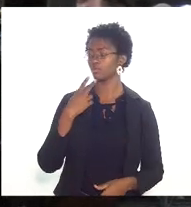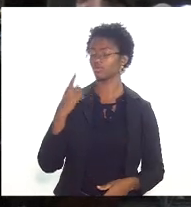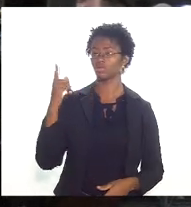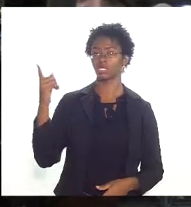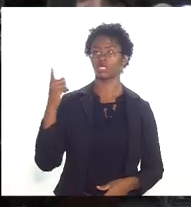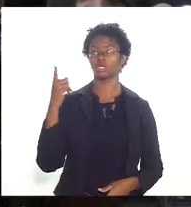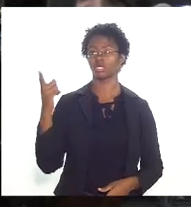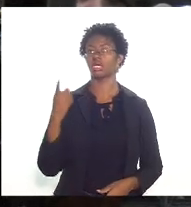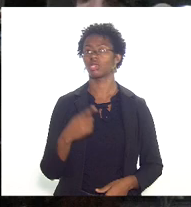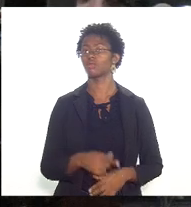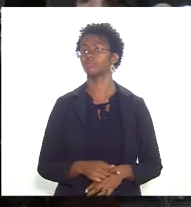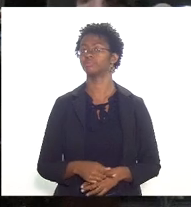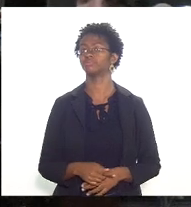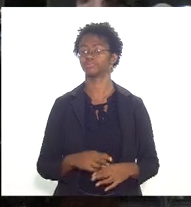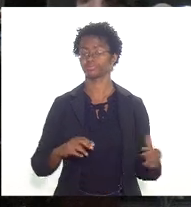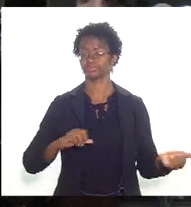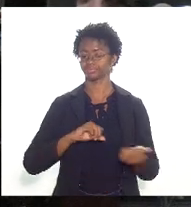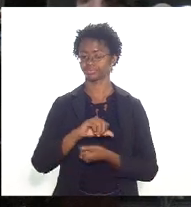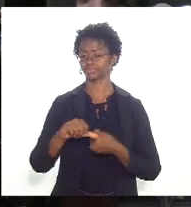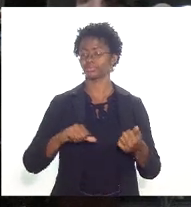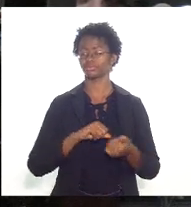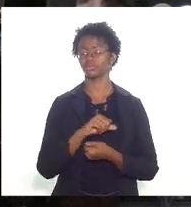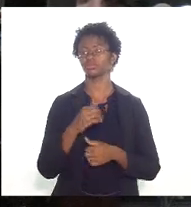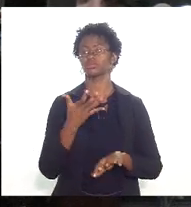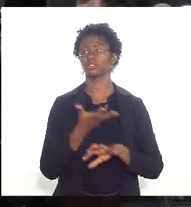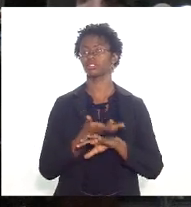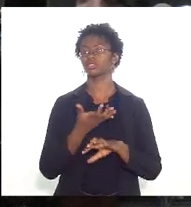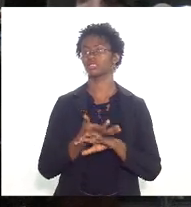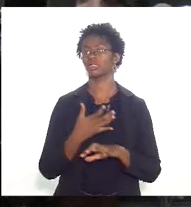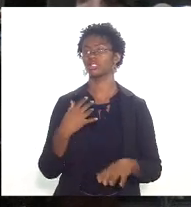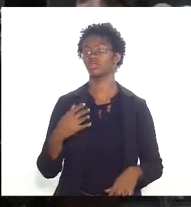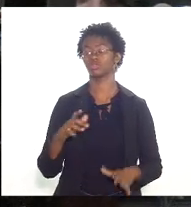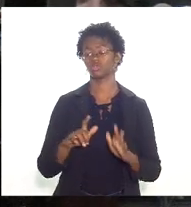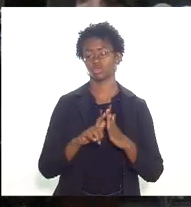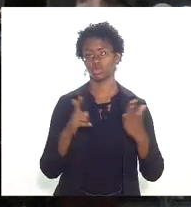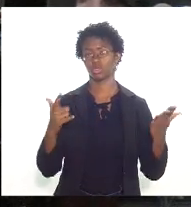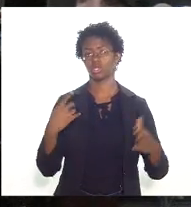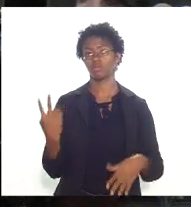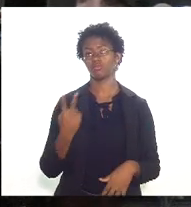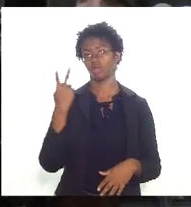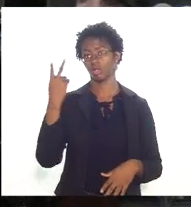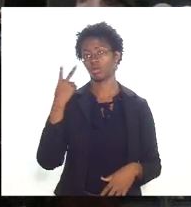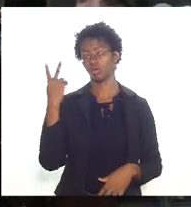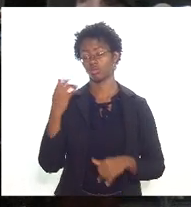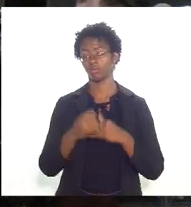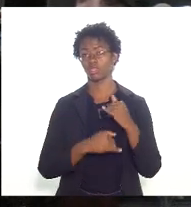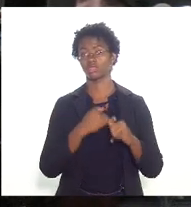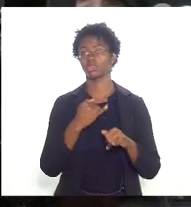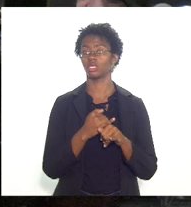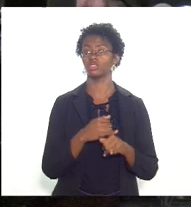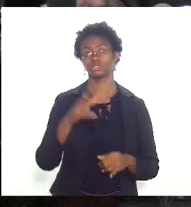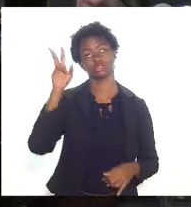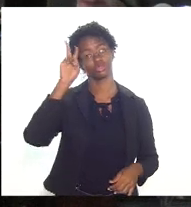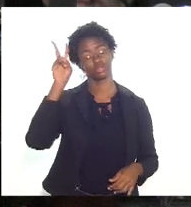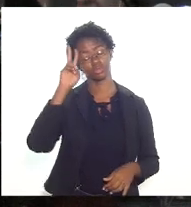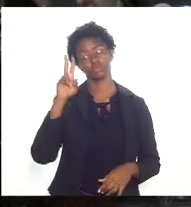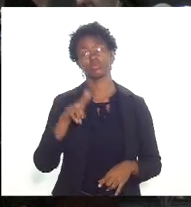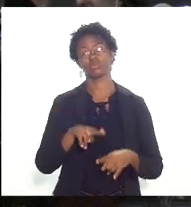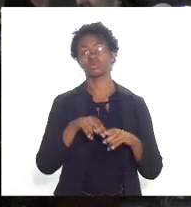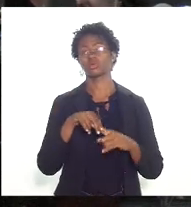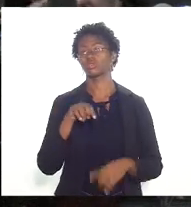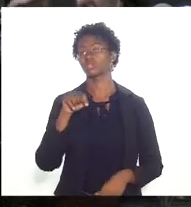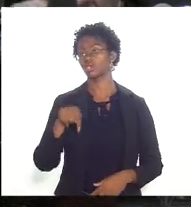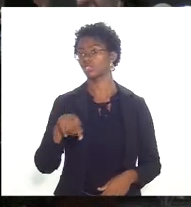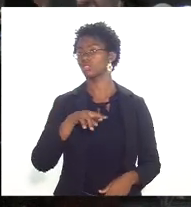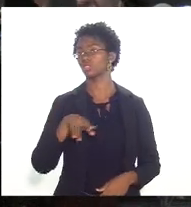Jornal Valor do online na segunda-feira por quê Tô aqui numa questão